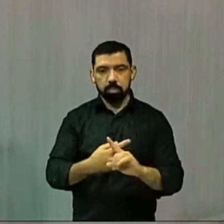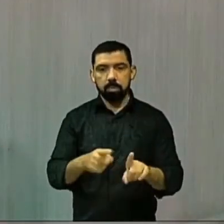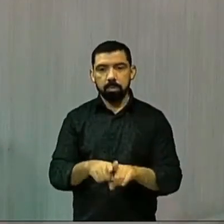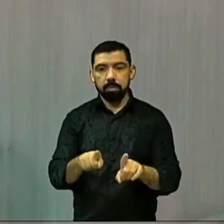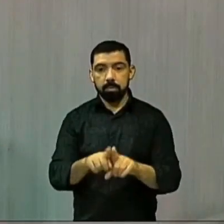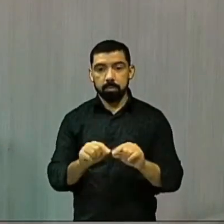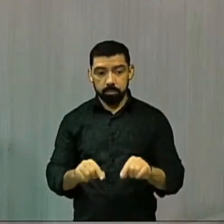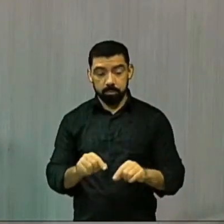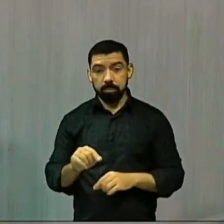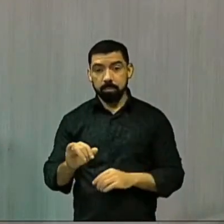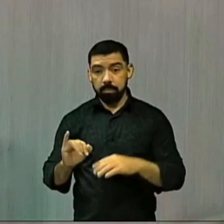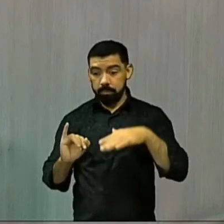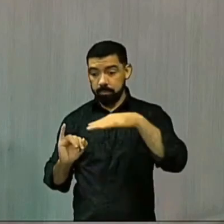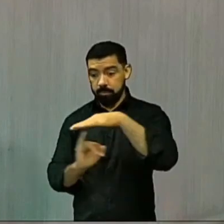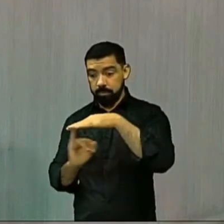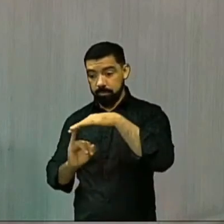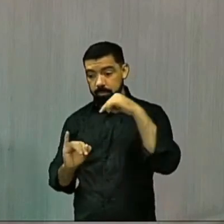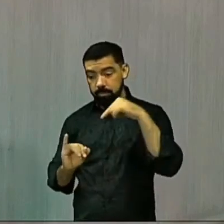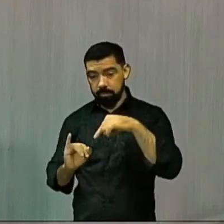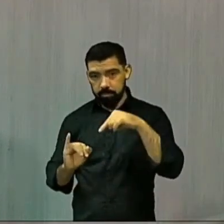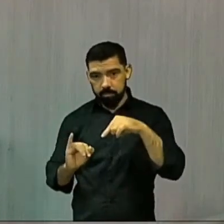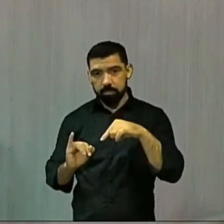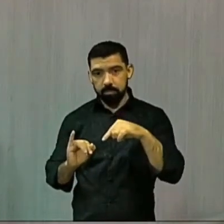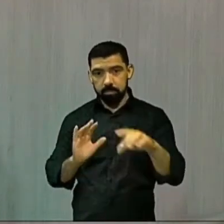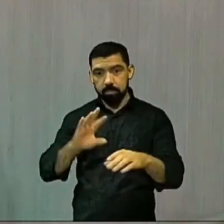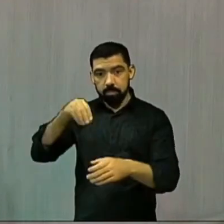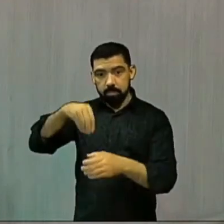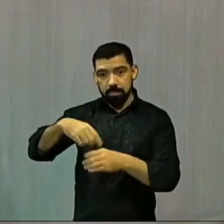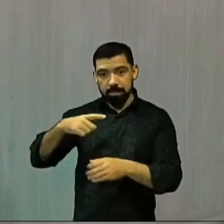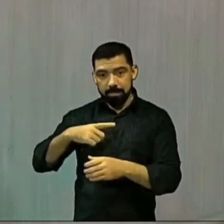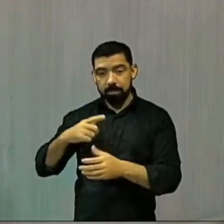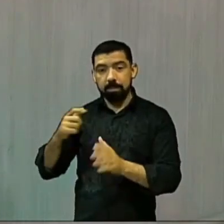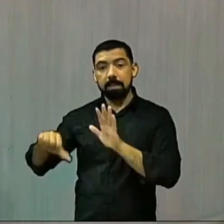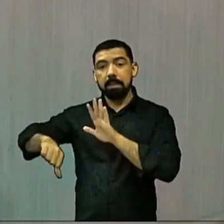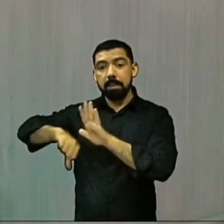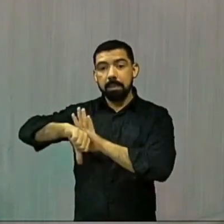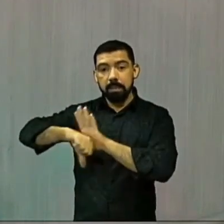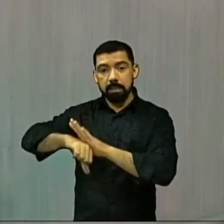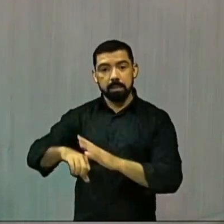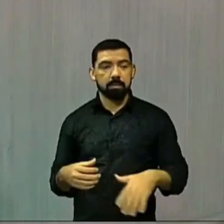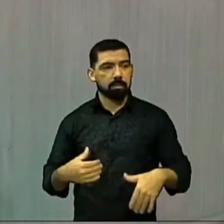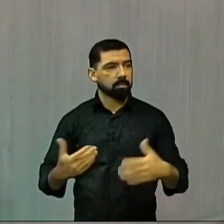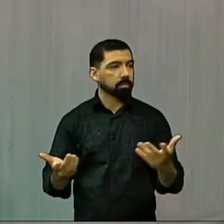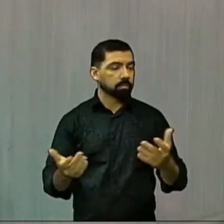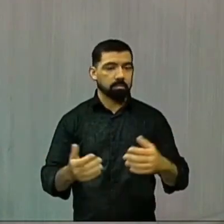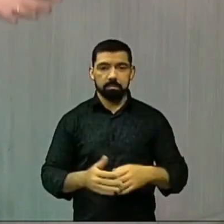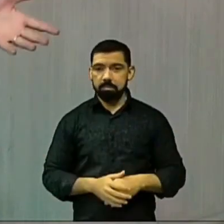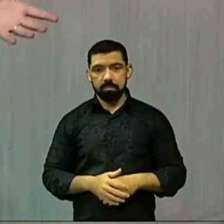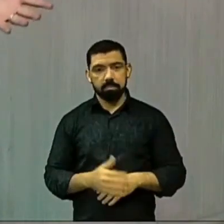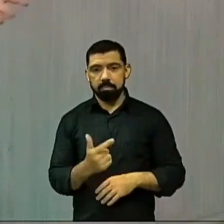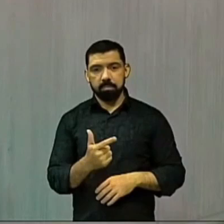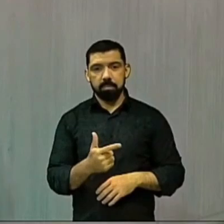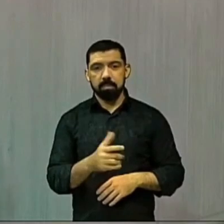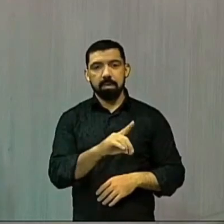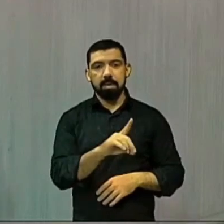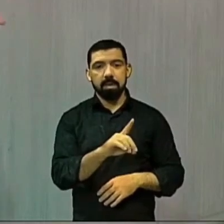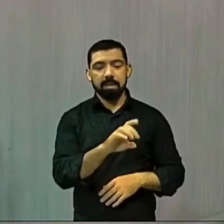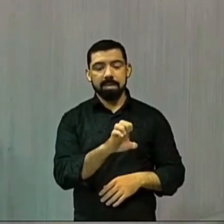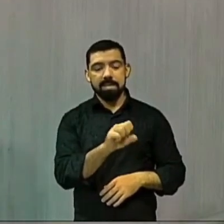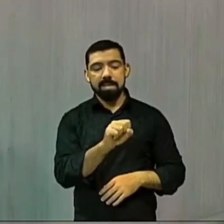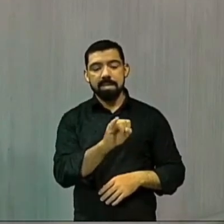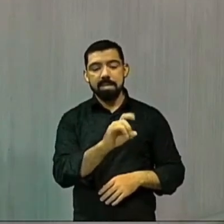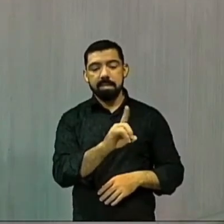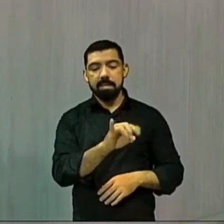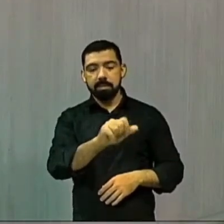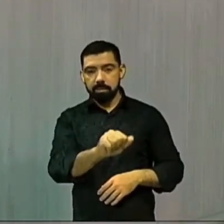da instância sobre a qual se apura o cometimento de infração. Não existe desídia de processo, porque não